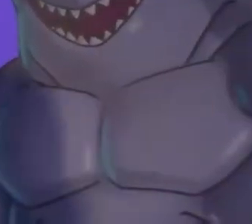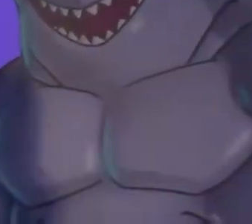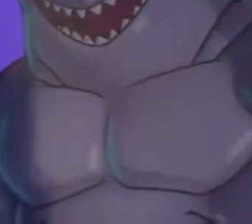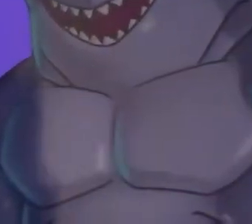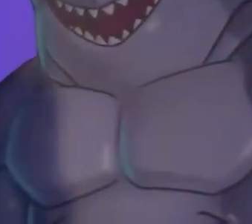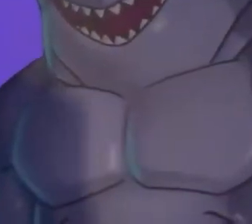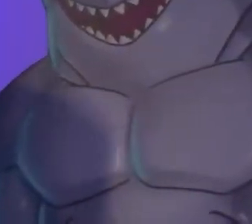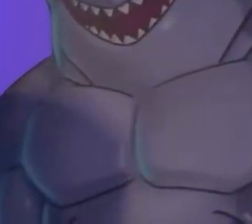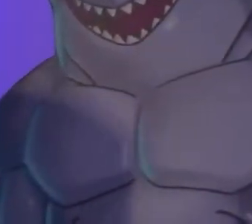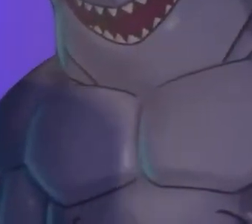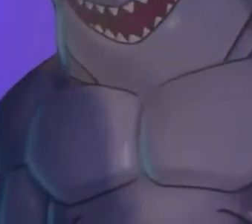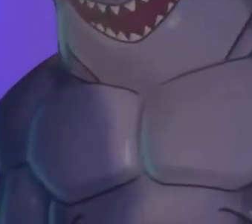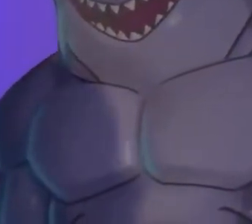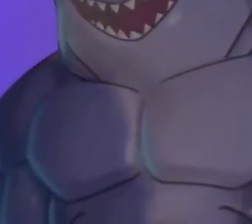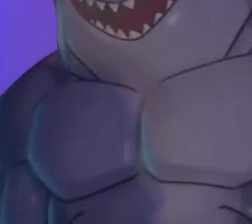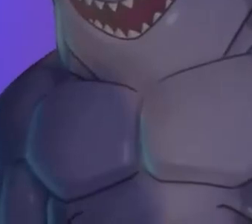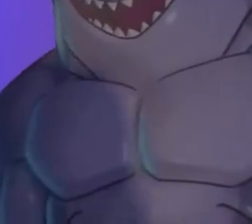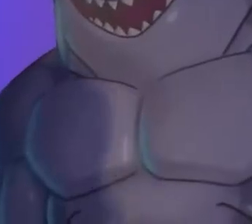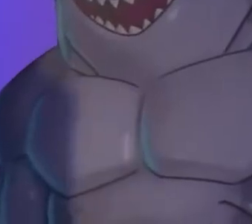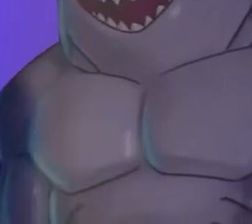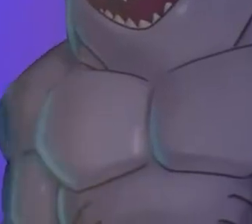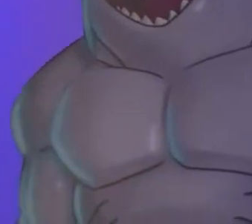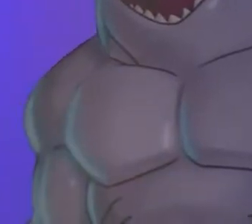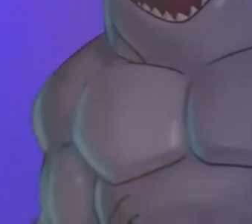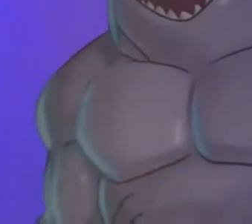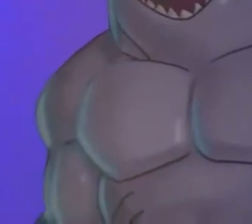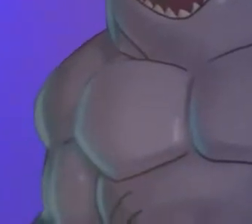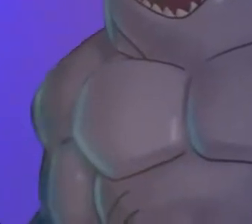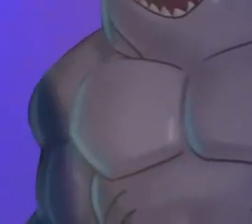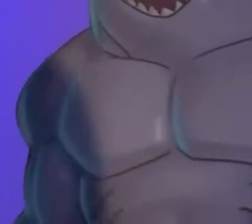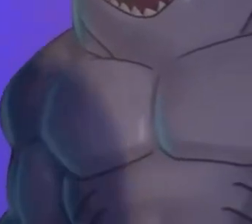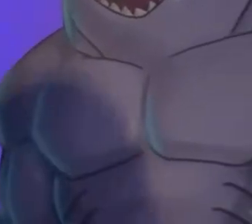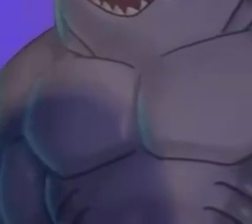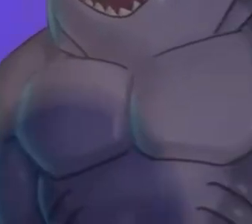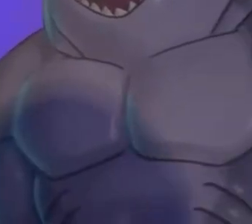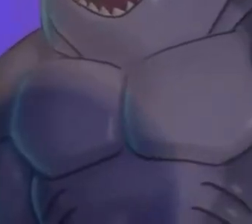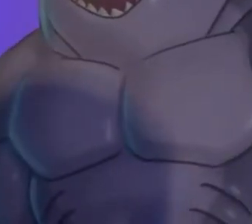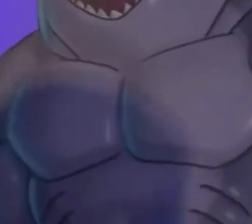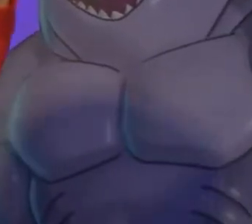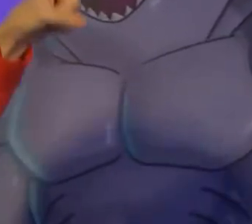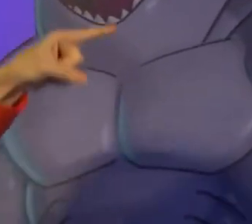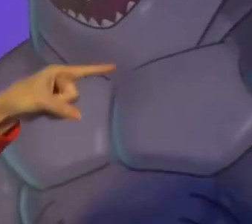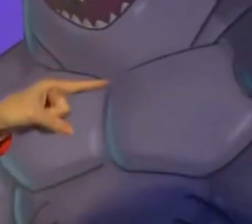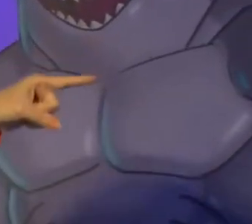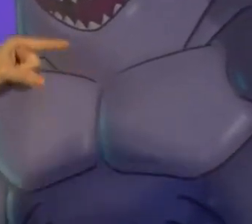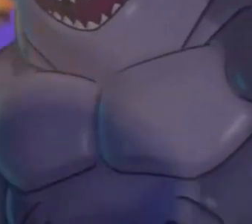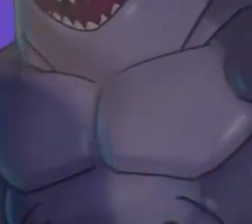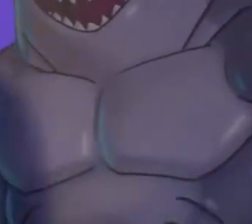mar, de lagos, lagoas, e até mesmo para bebezinhos pequenos,